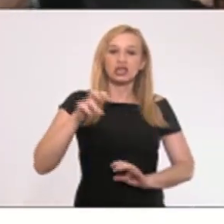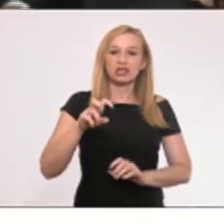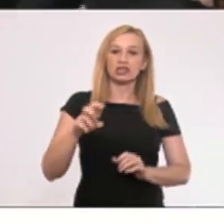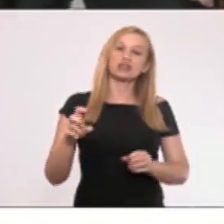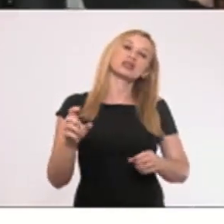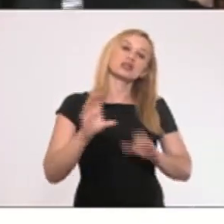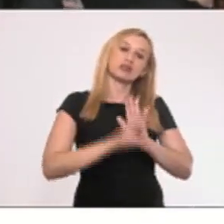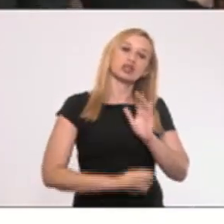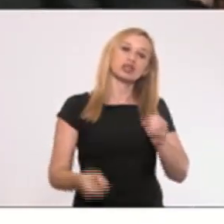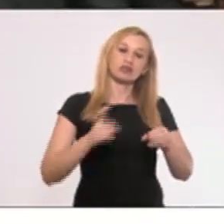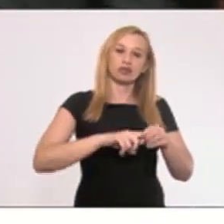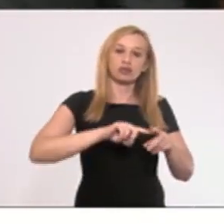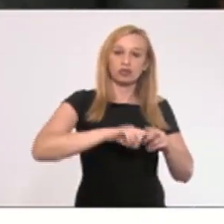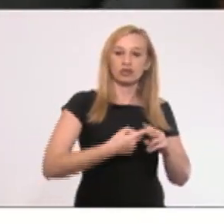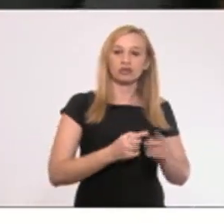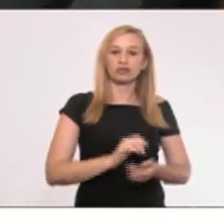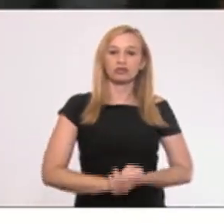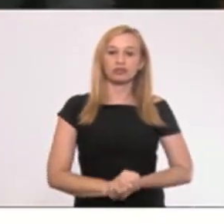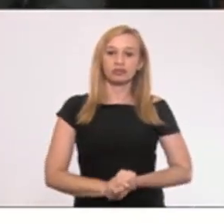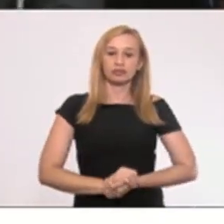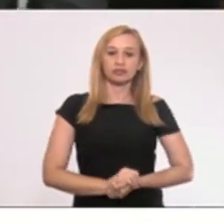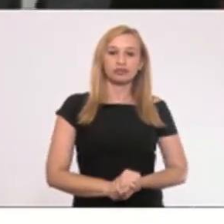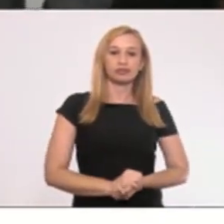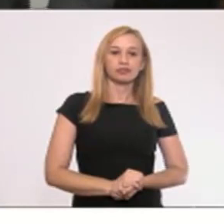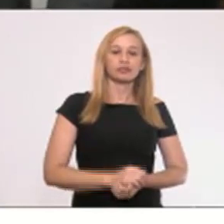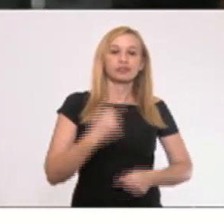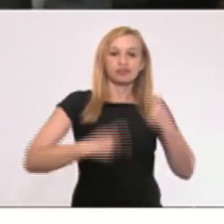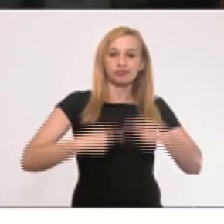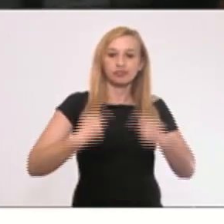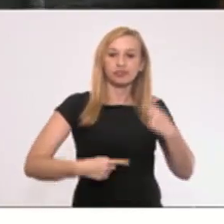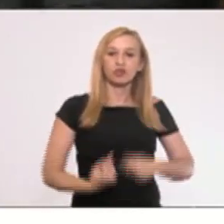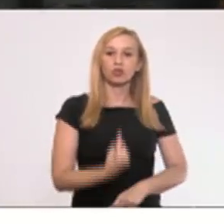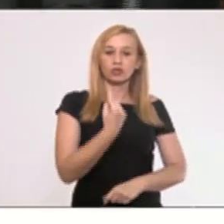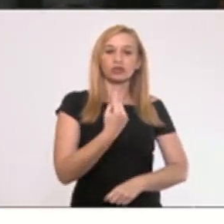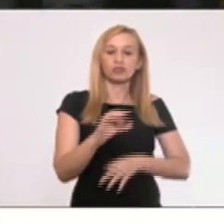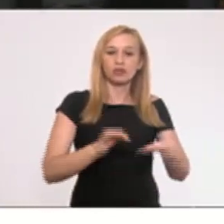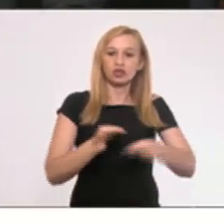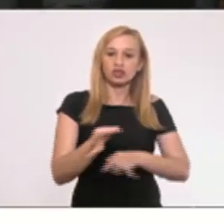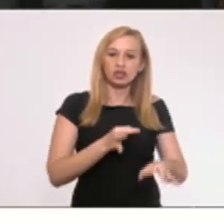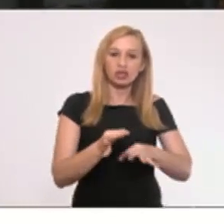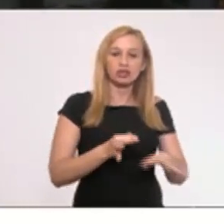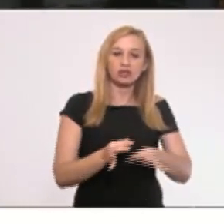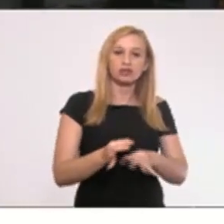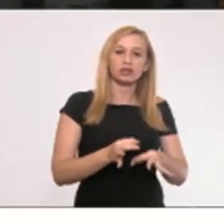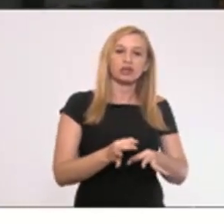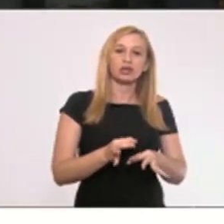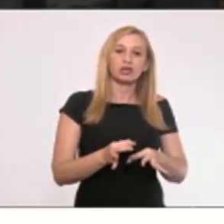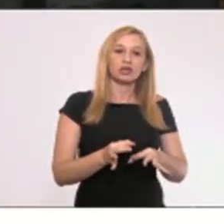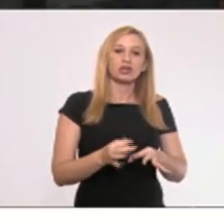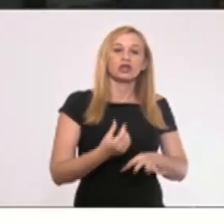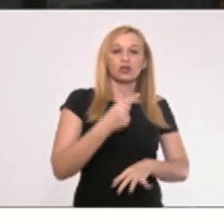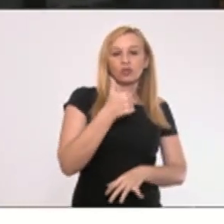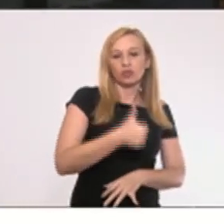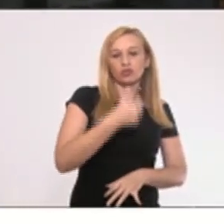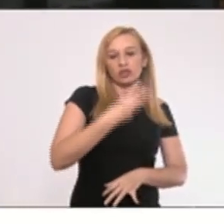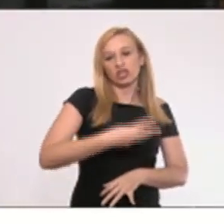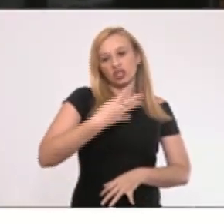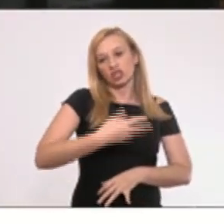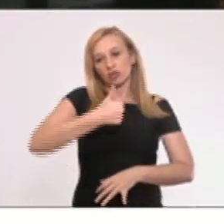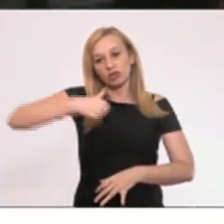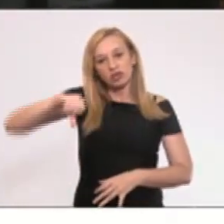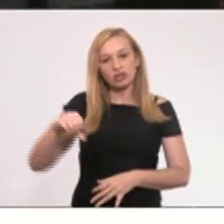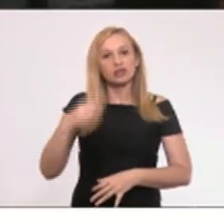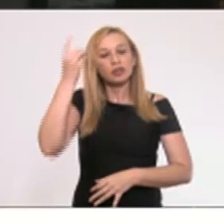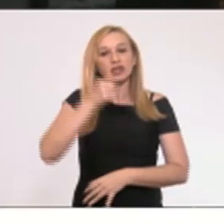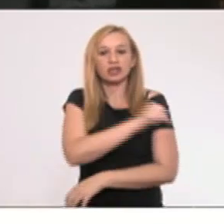emendas e retorna às comissões. Em discussão única, projeto de resolução 133/2019, de autoria do